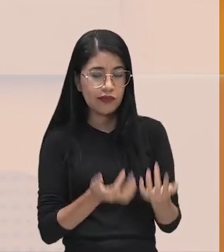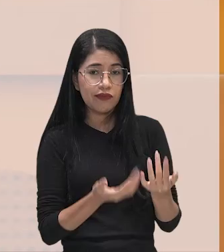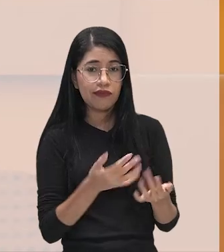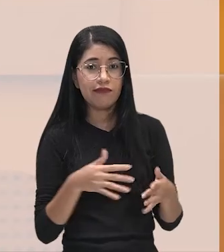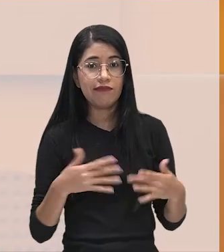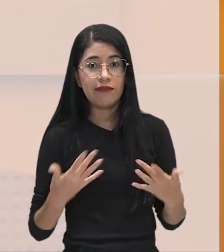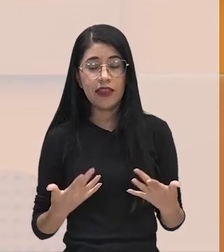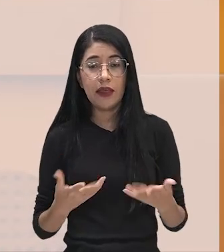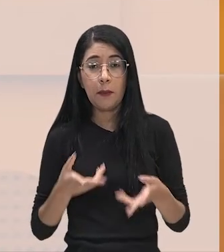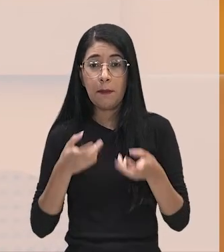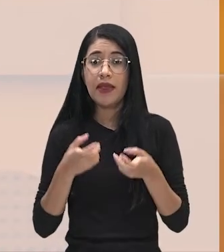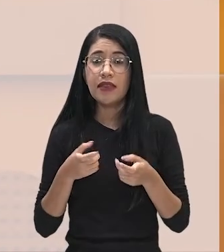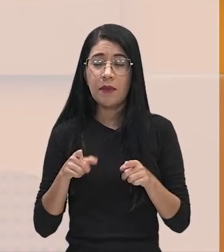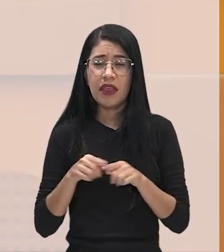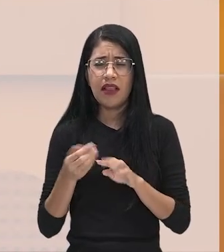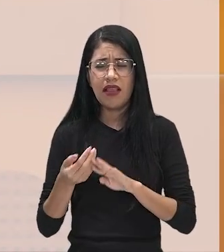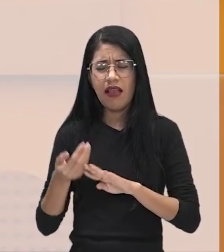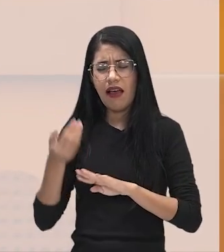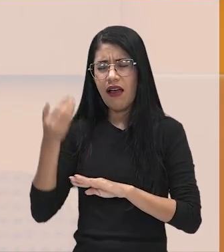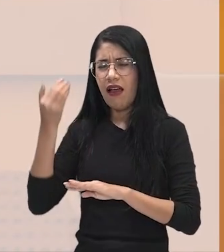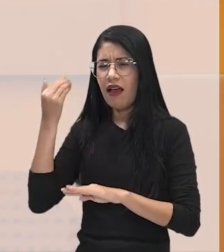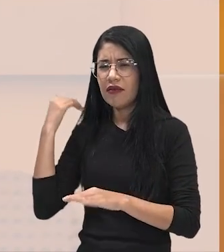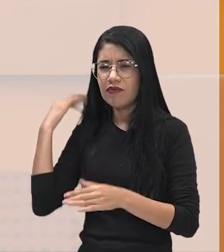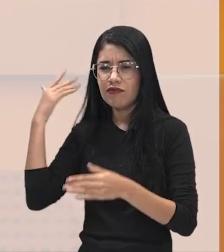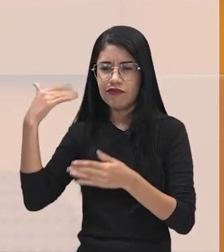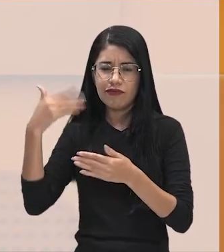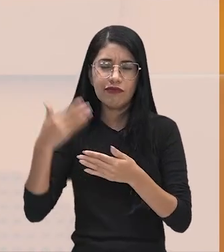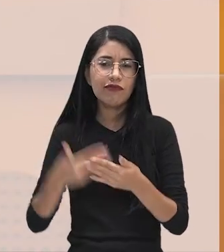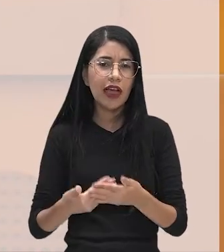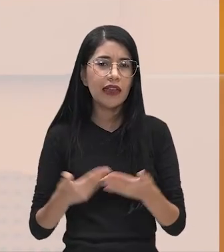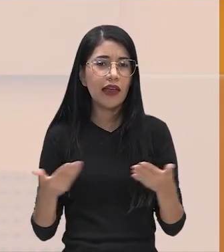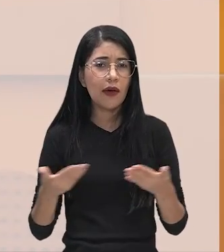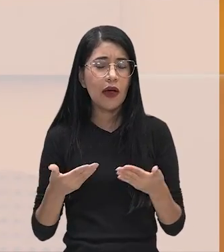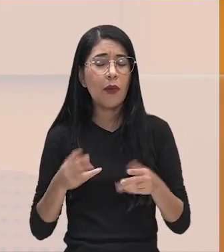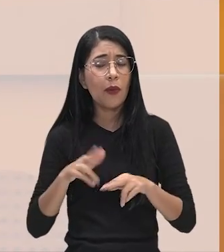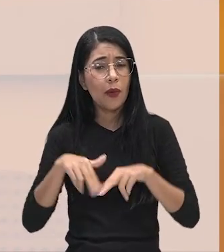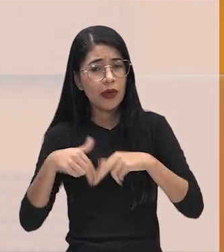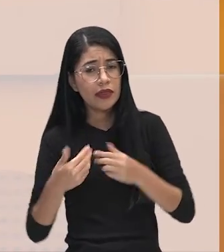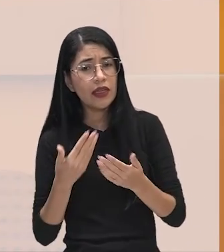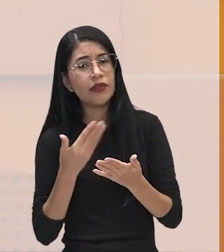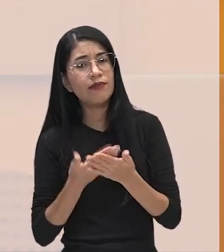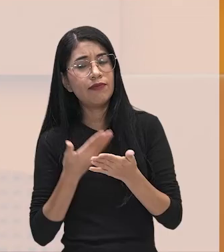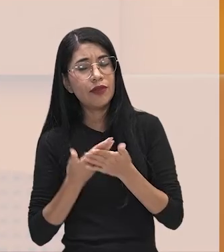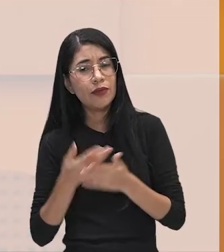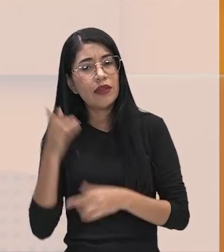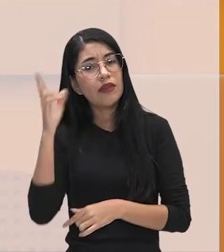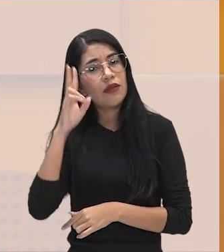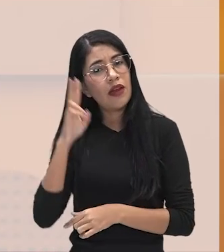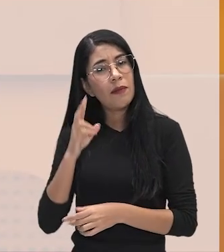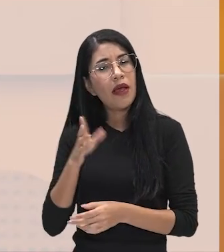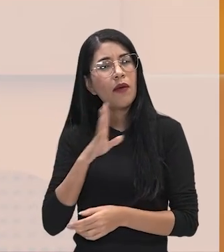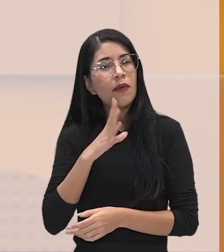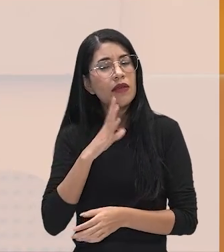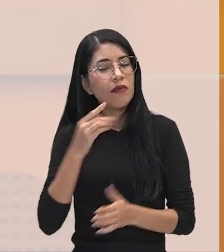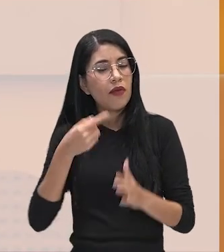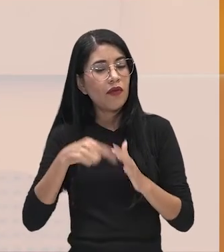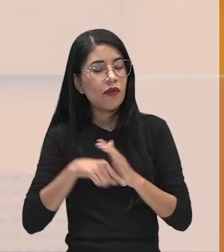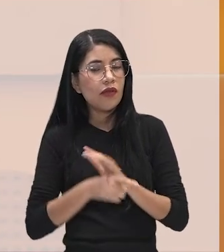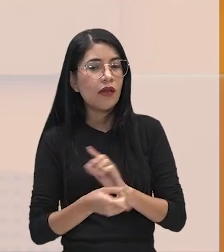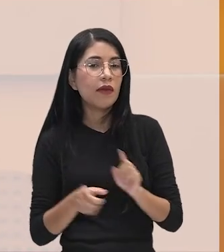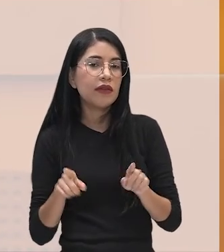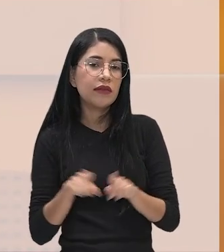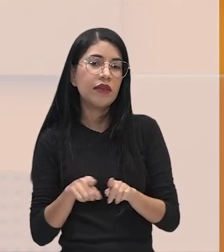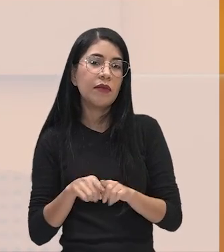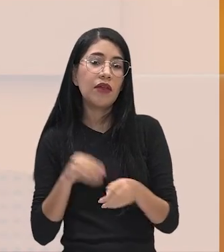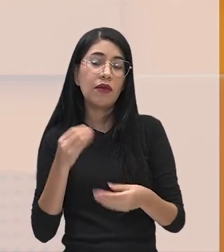dualidade também vem lá dos povos da antiguidade. Por isso que a gente estuda, né, história, que é para a gente conhecer um pouco também, né,